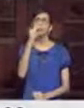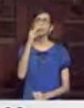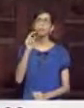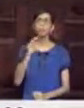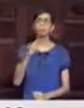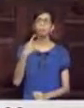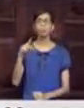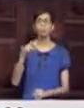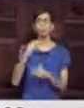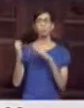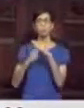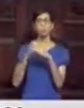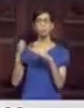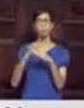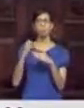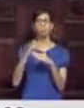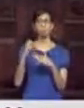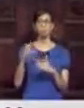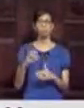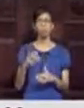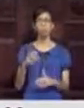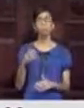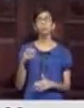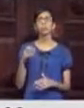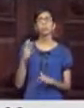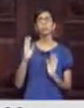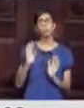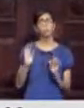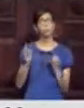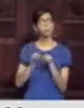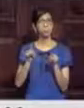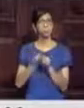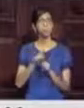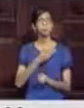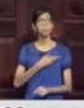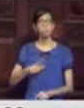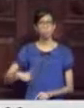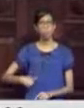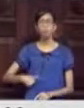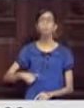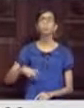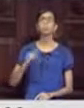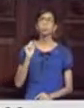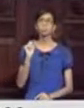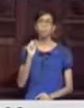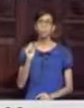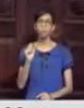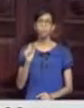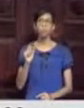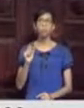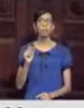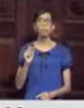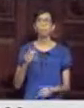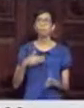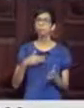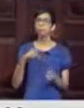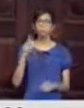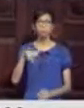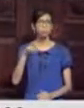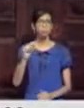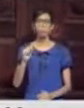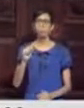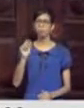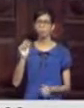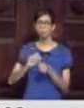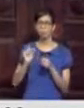aos grandes empresários. Ao mesmo tempo, o governo não mexeu em momento algum na caixa